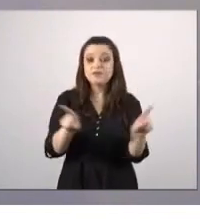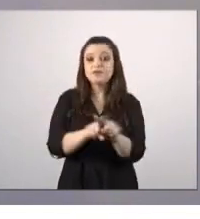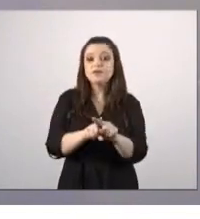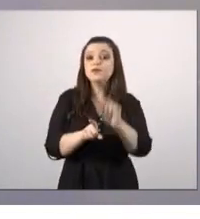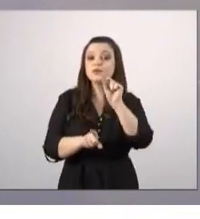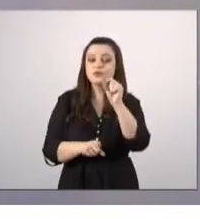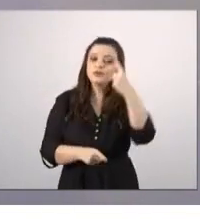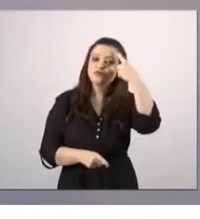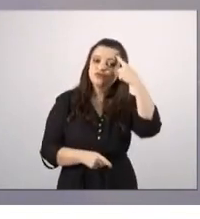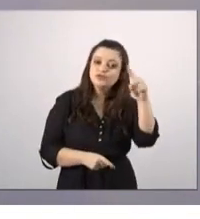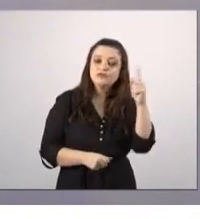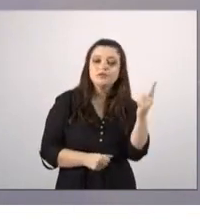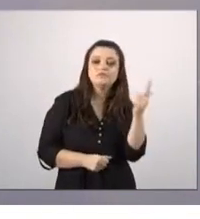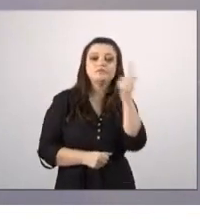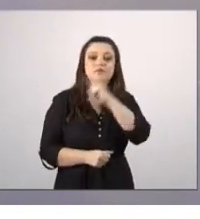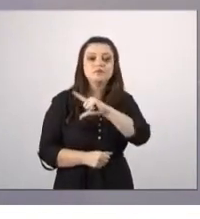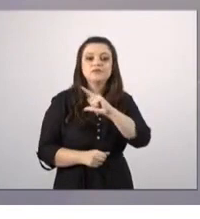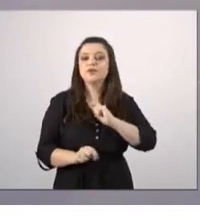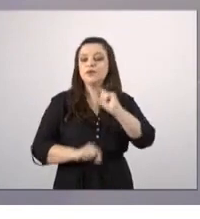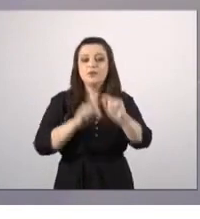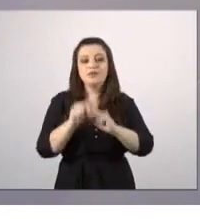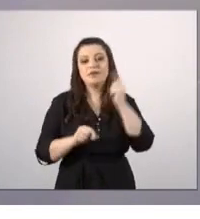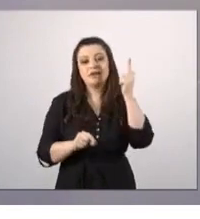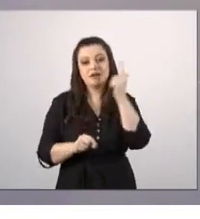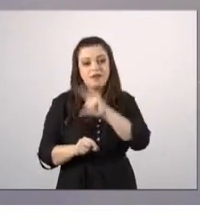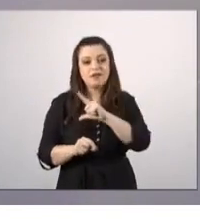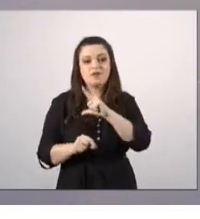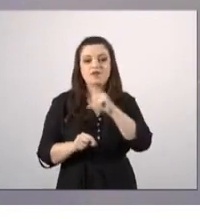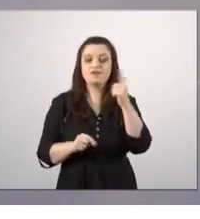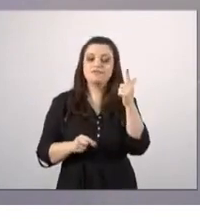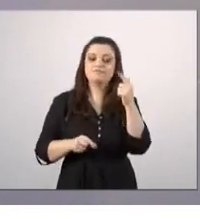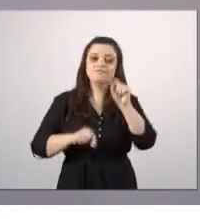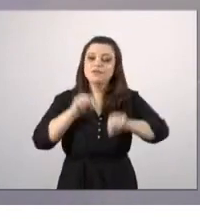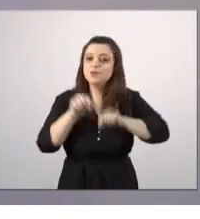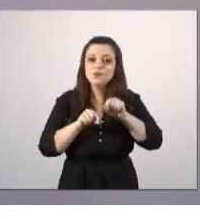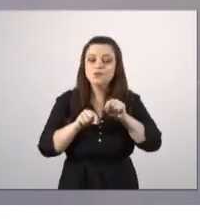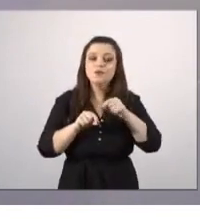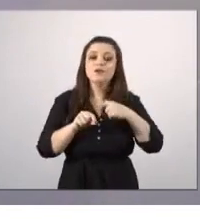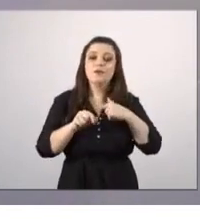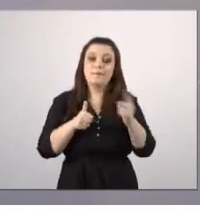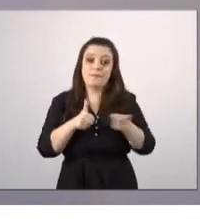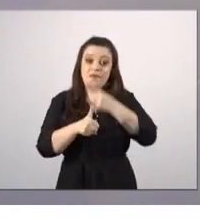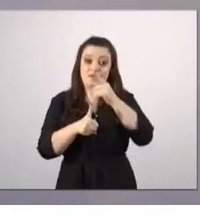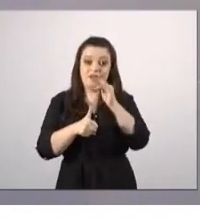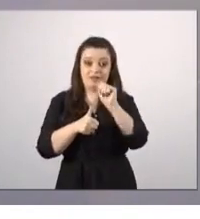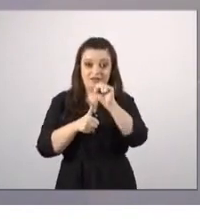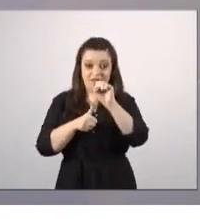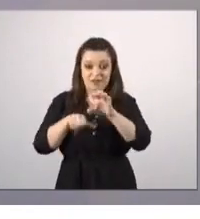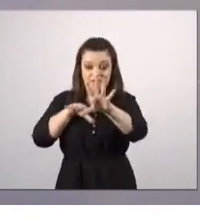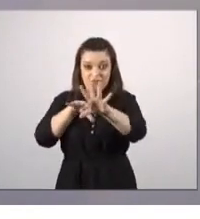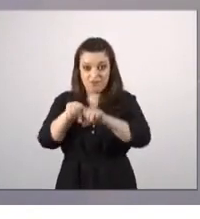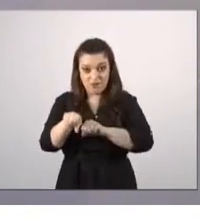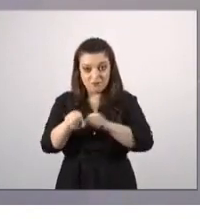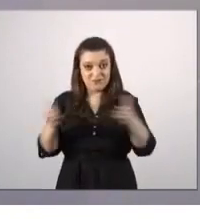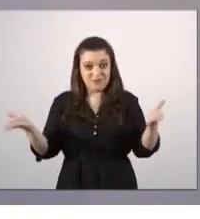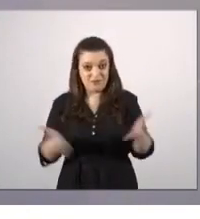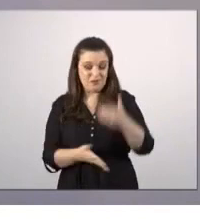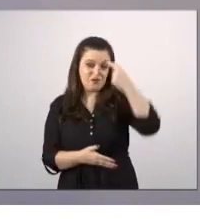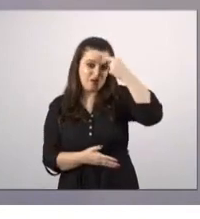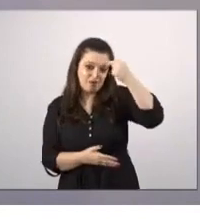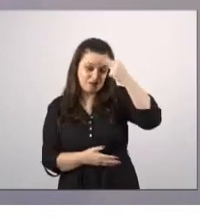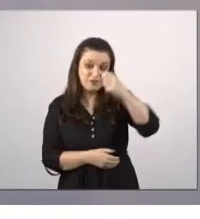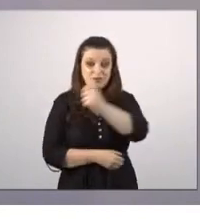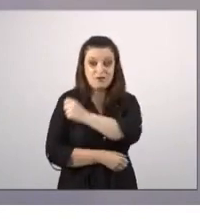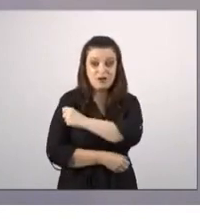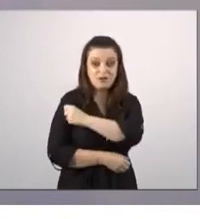algumas conquistas. Conquistas do término da primeira fase da educação superior de vocês, os nossos alunos, mas é